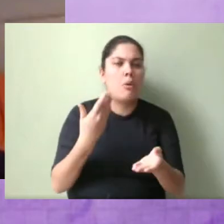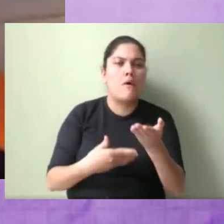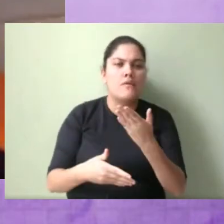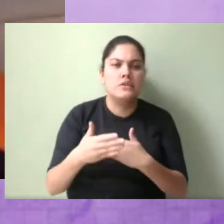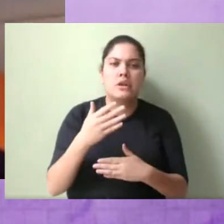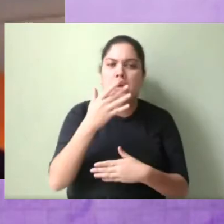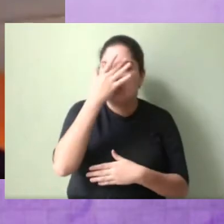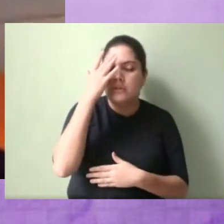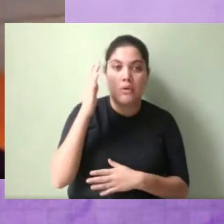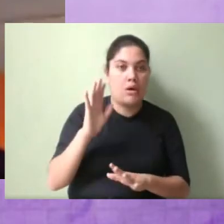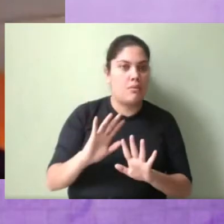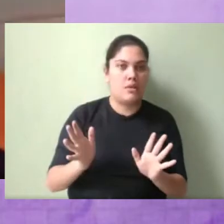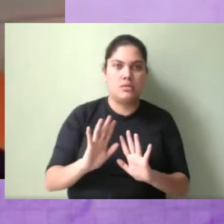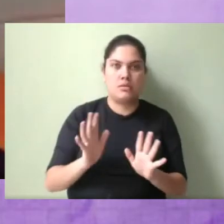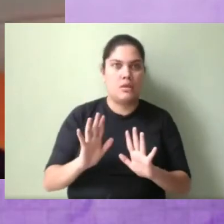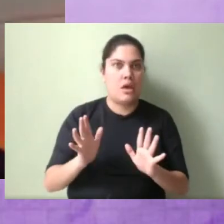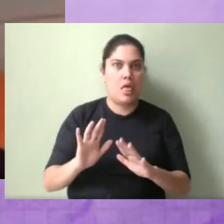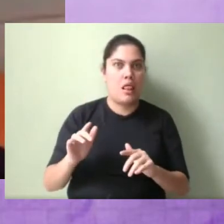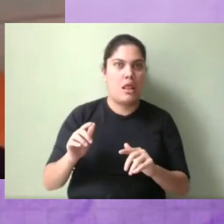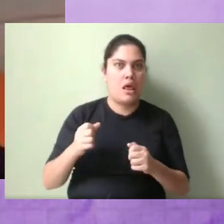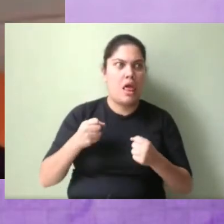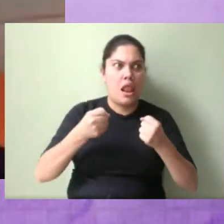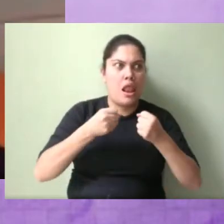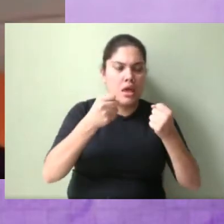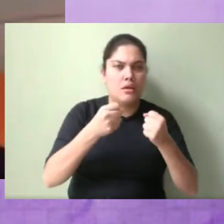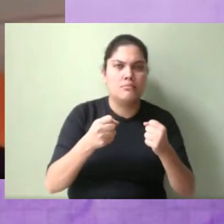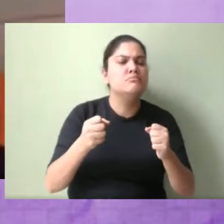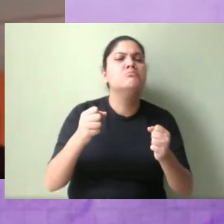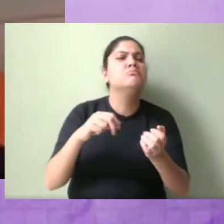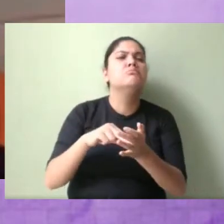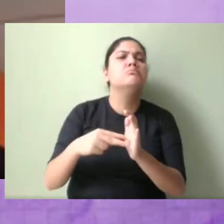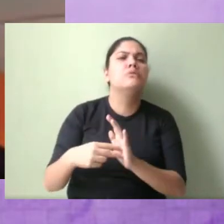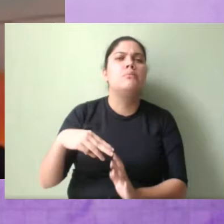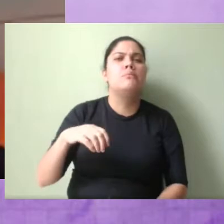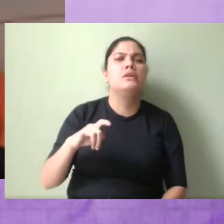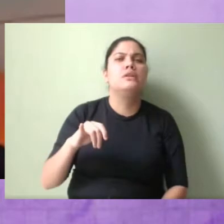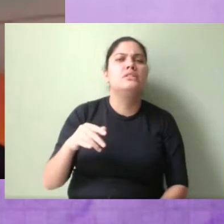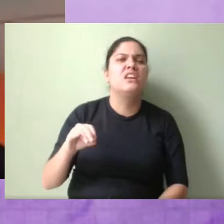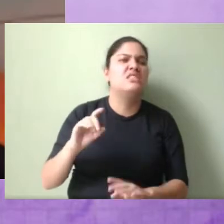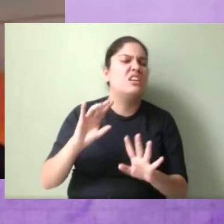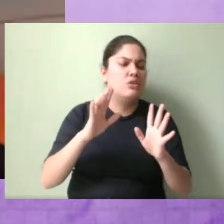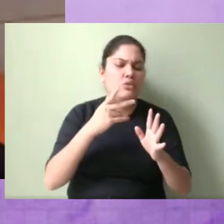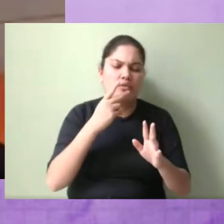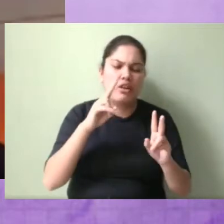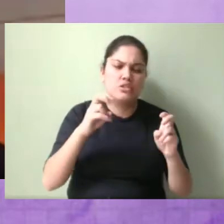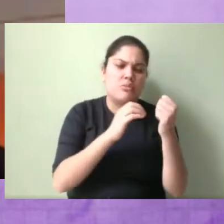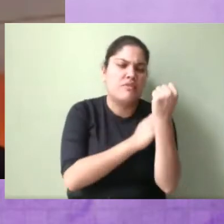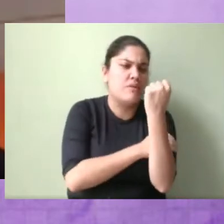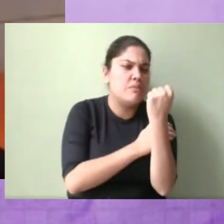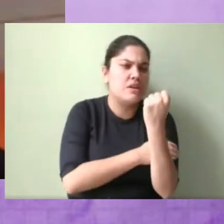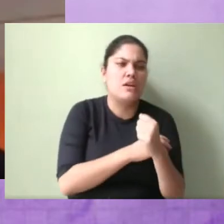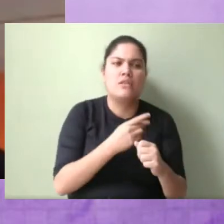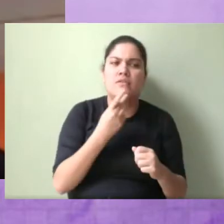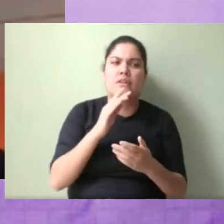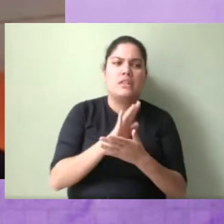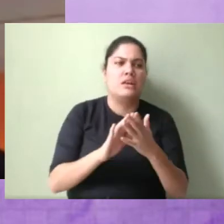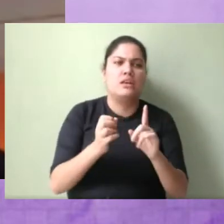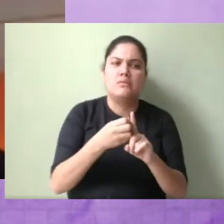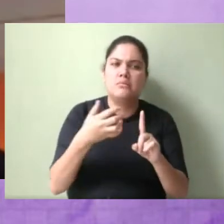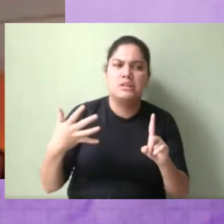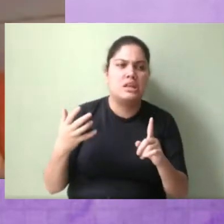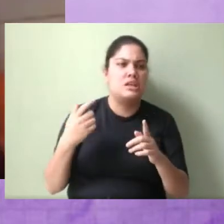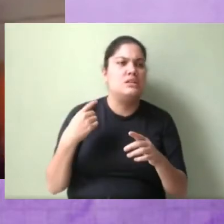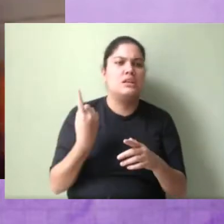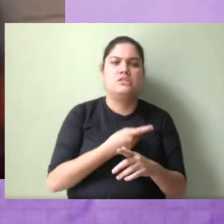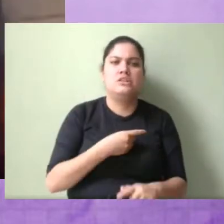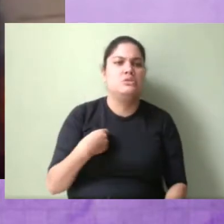vocês entendem de empoderamento feminino? Ah, liderança, como conversar com as pessoas, mas assim, ó, nada de militância,